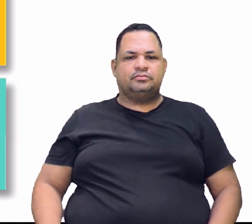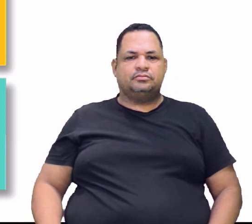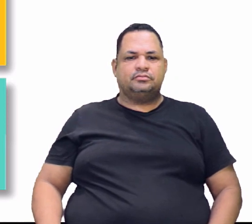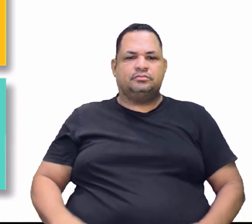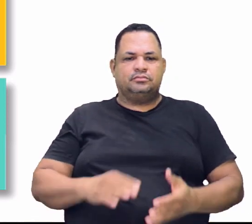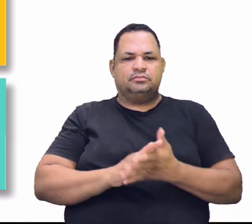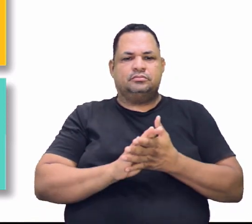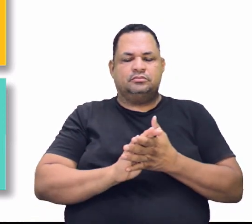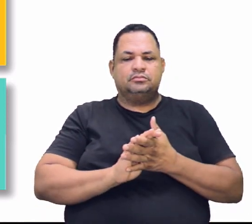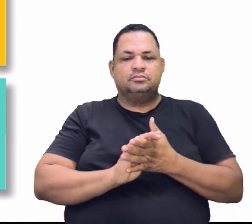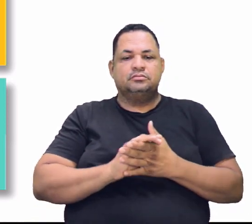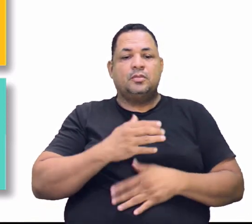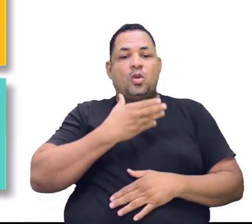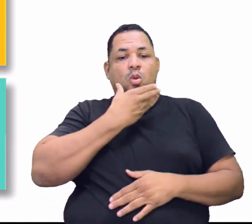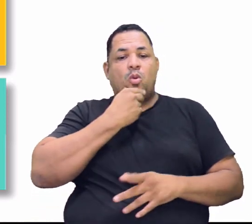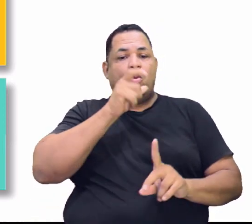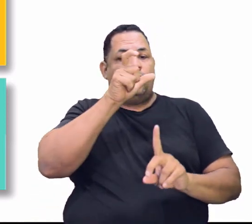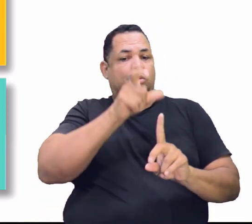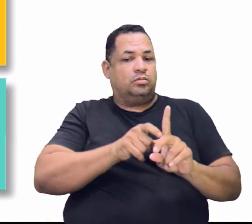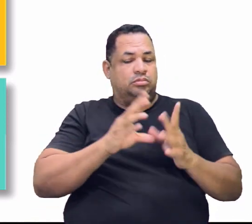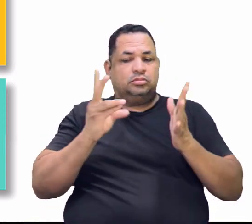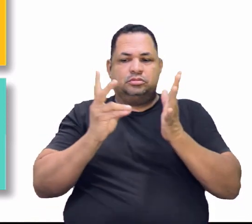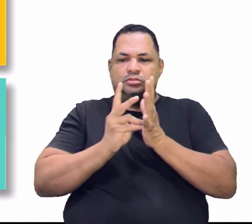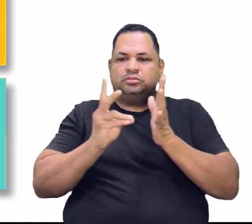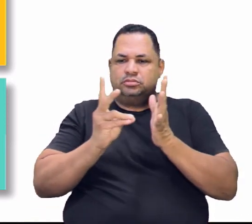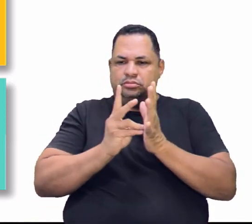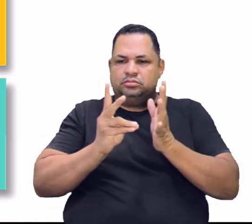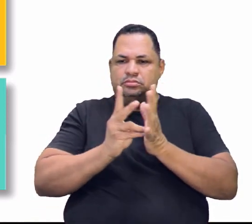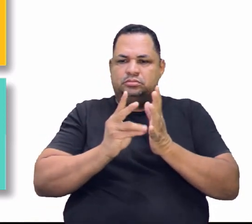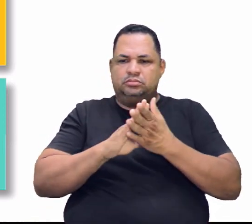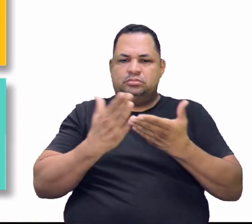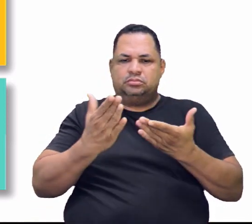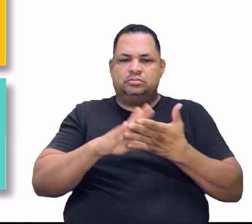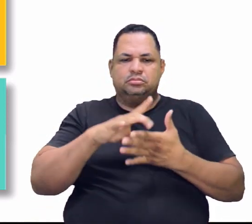Aloísio e os indígenas. Vocês vão saber que indígena